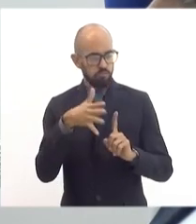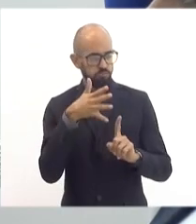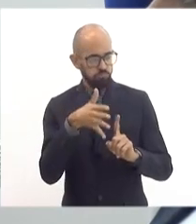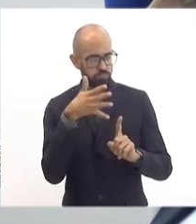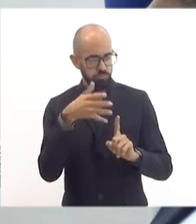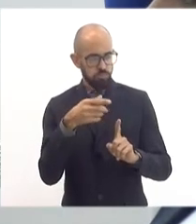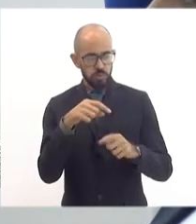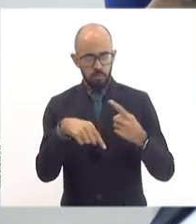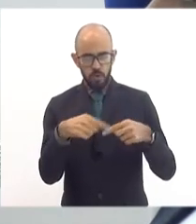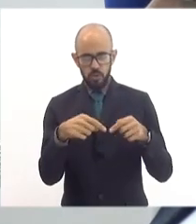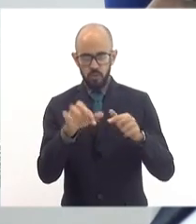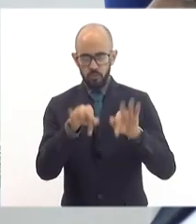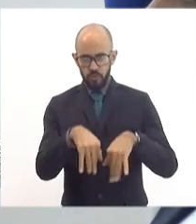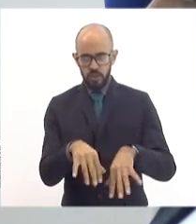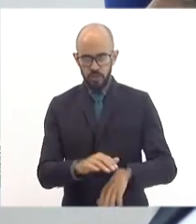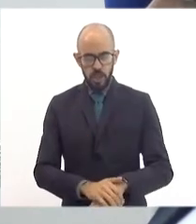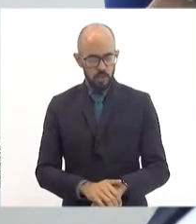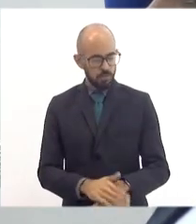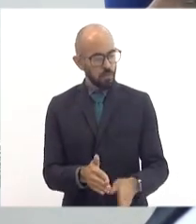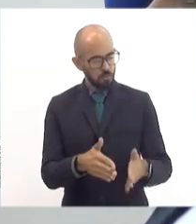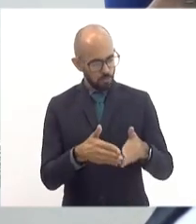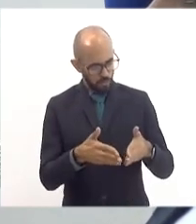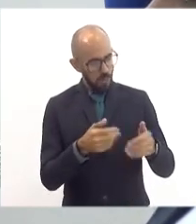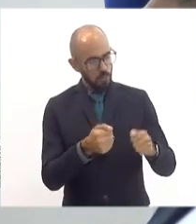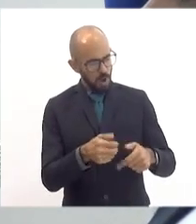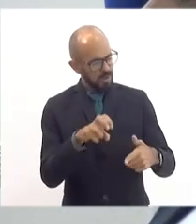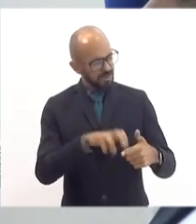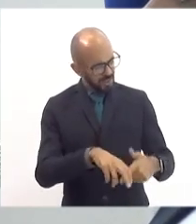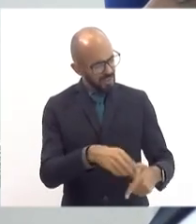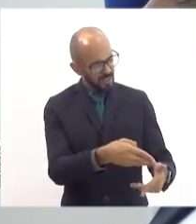Então, por favor, é só pegar o microfone.